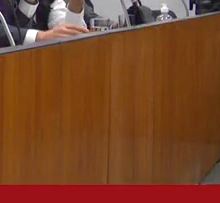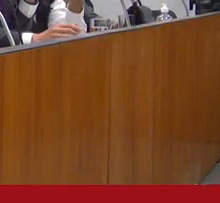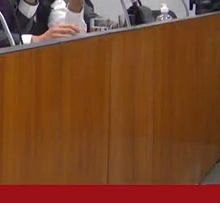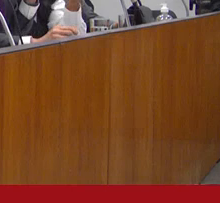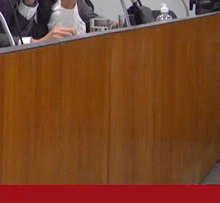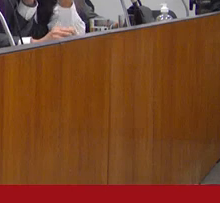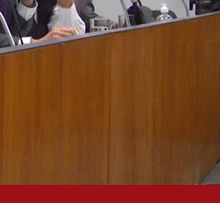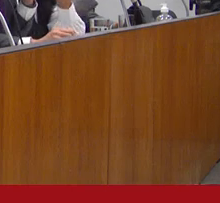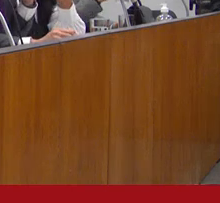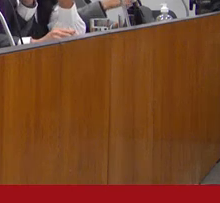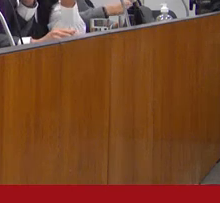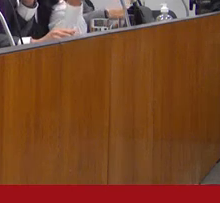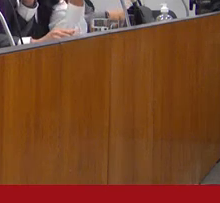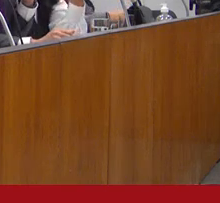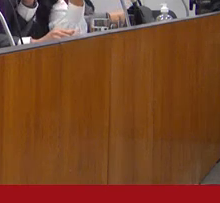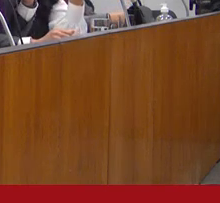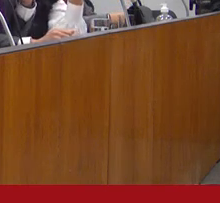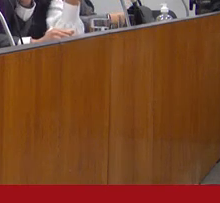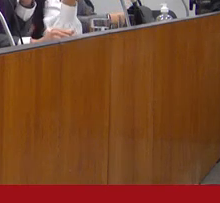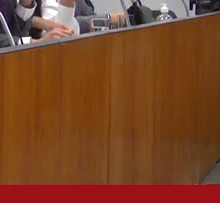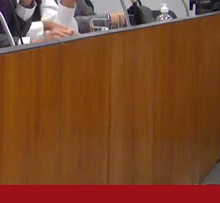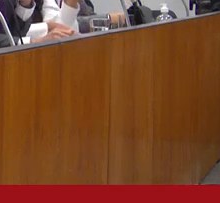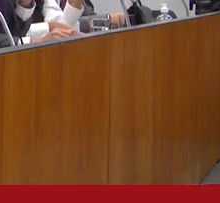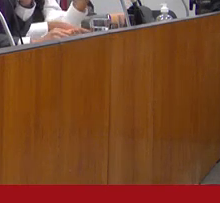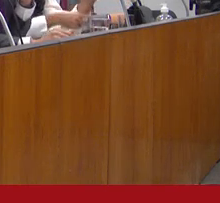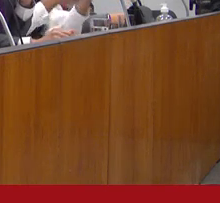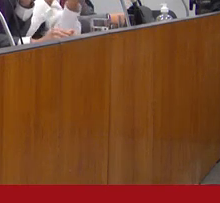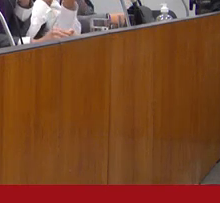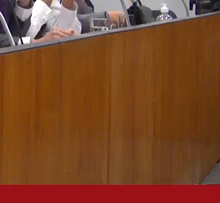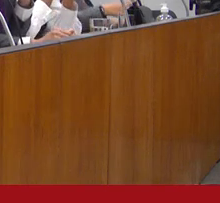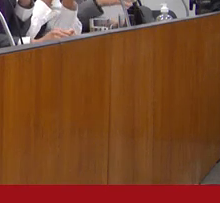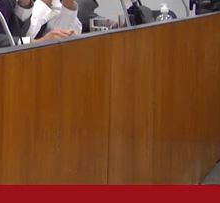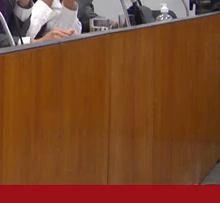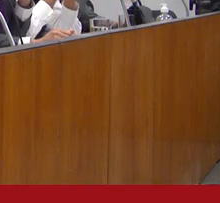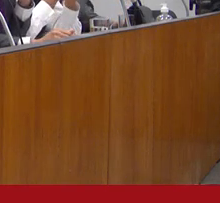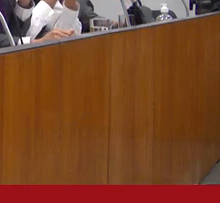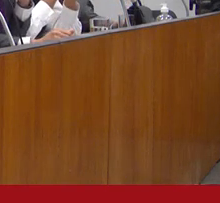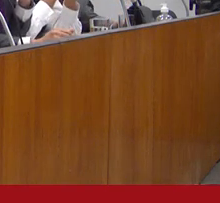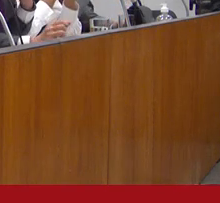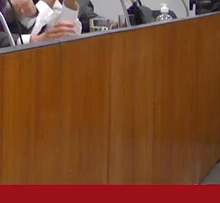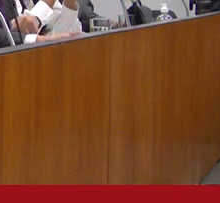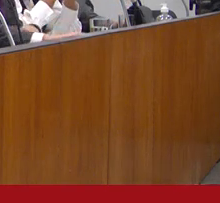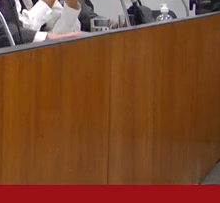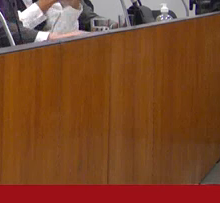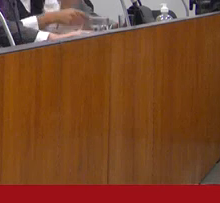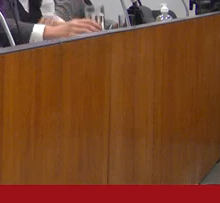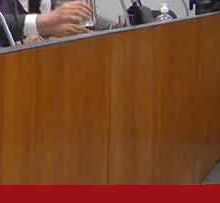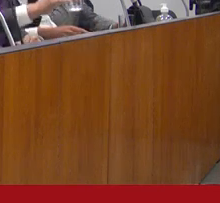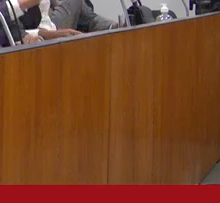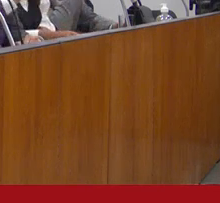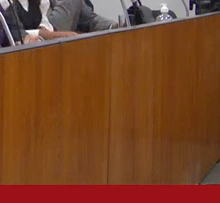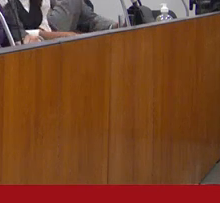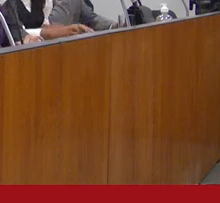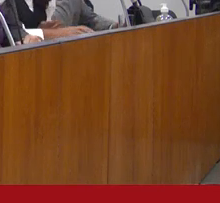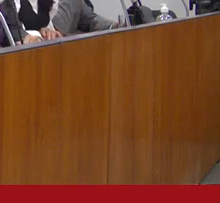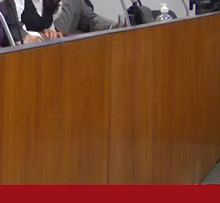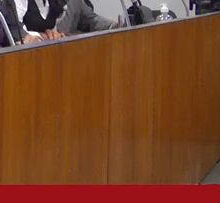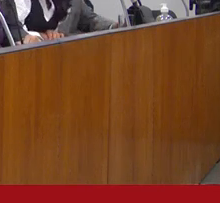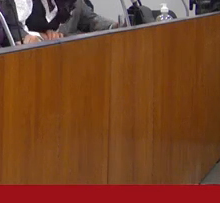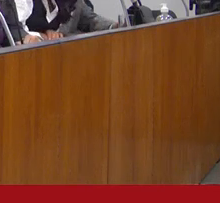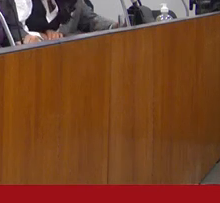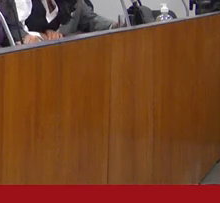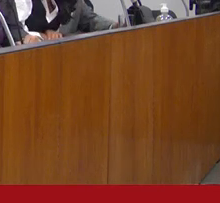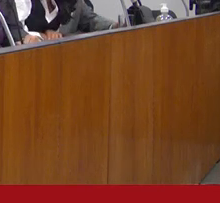Exatamente por isso aqui, ó, nós não entendemos a mudança do plenário Zé Alencar, já que não tem nenhuma